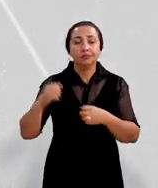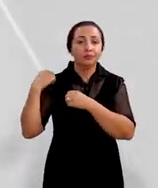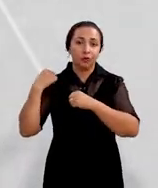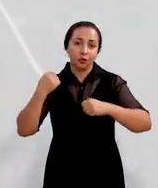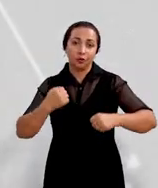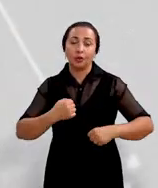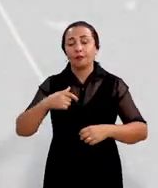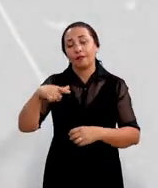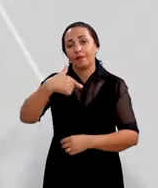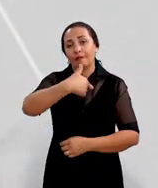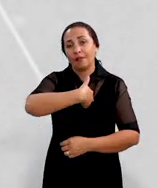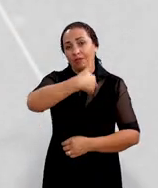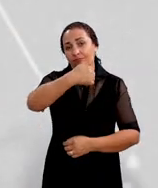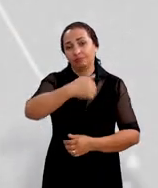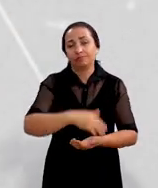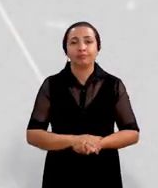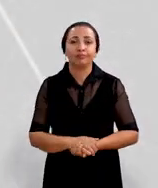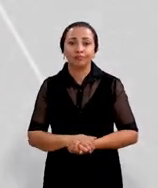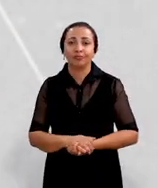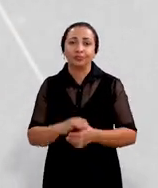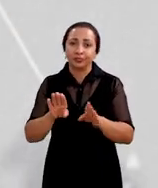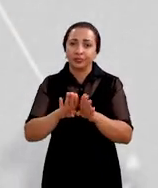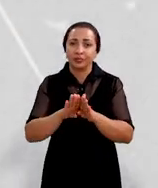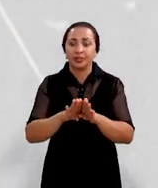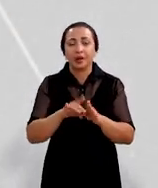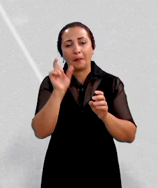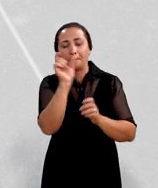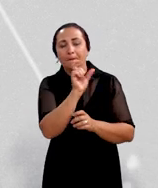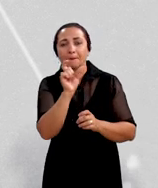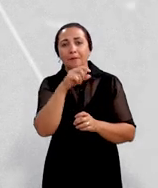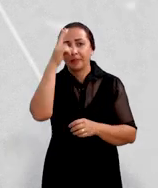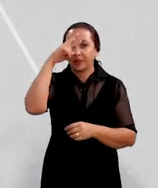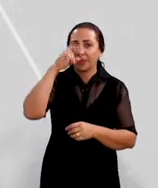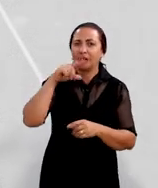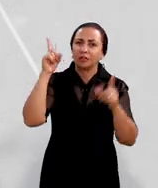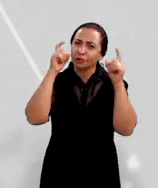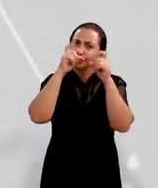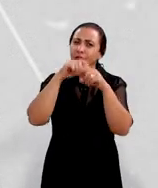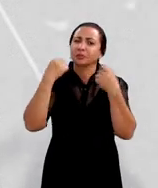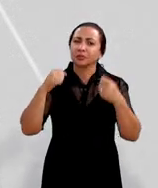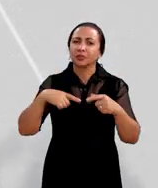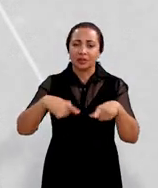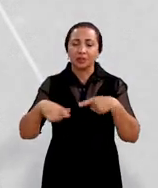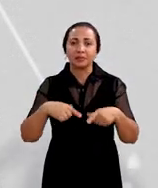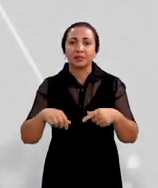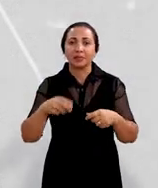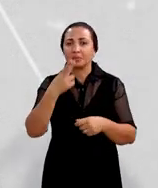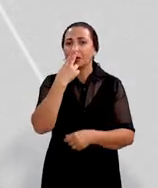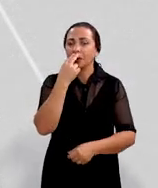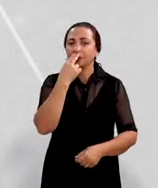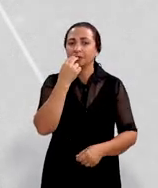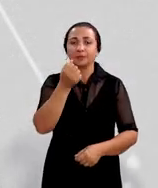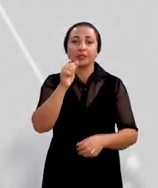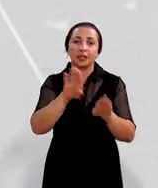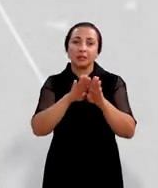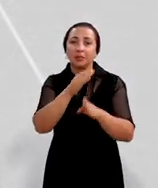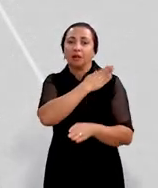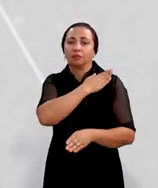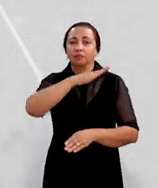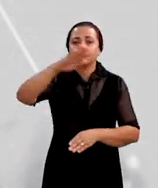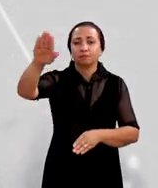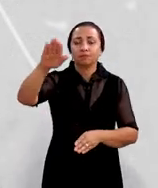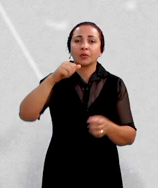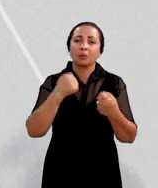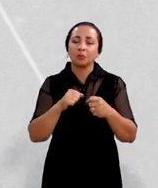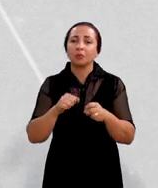Vargas. Uma parte bem importante, assim, que é de uma história difícil, mas que a gente tem que trabalhar a questão do nazismo e do fascismo,